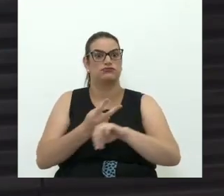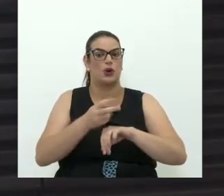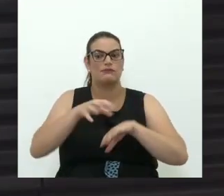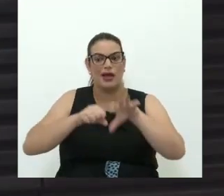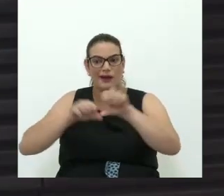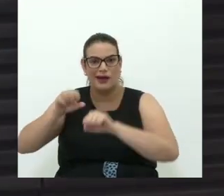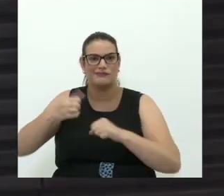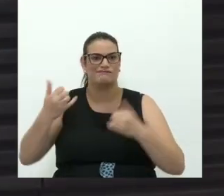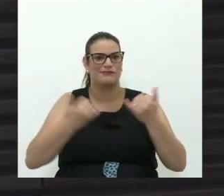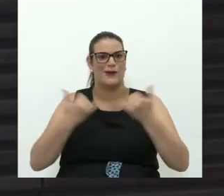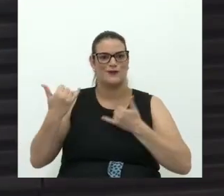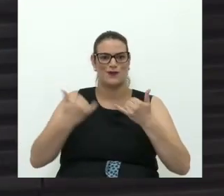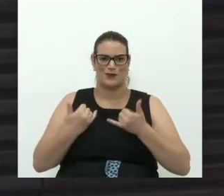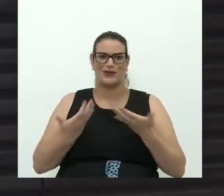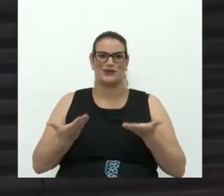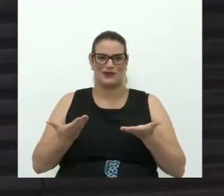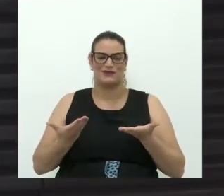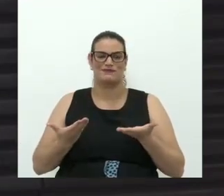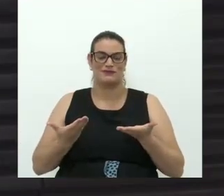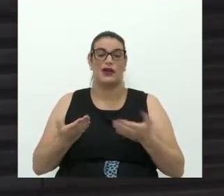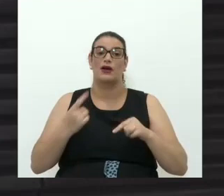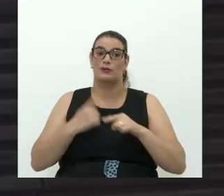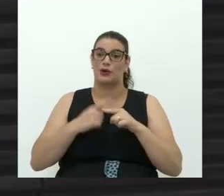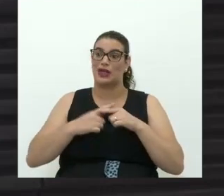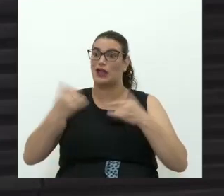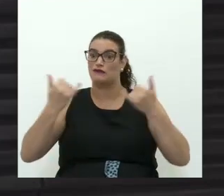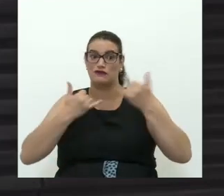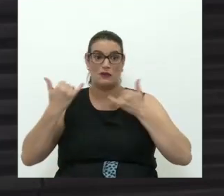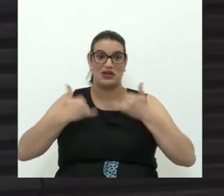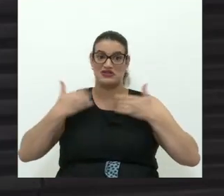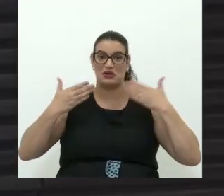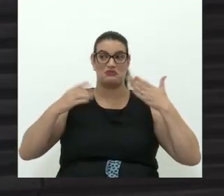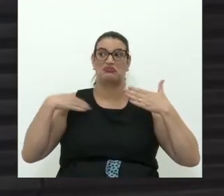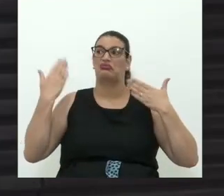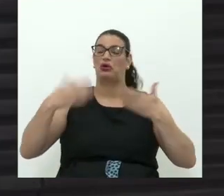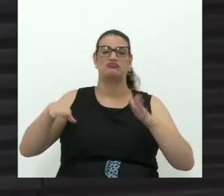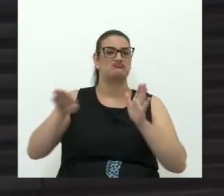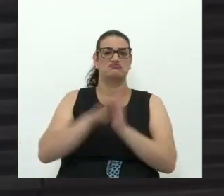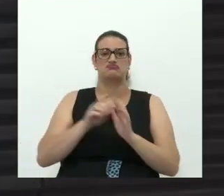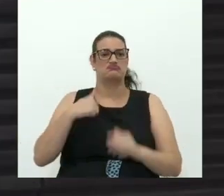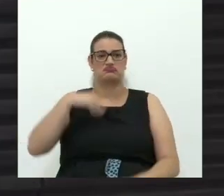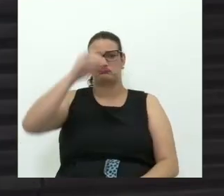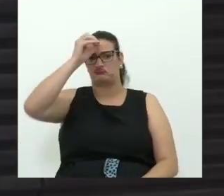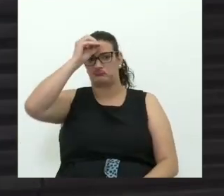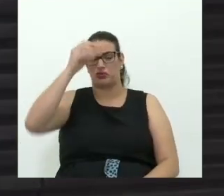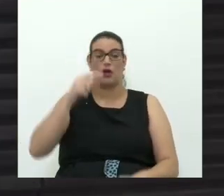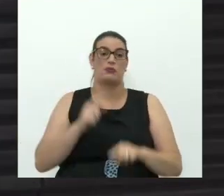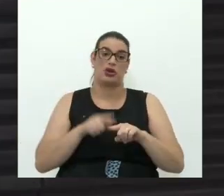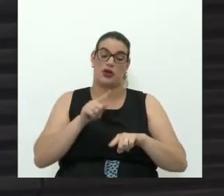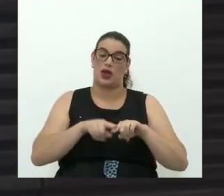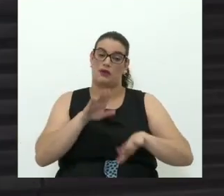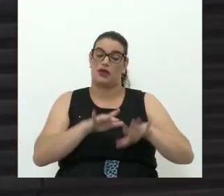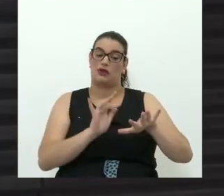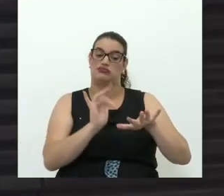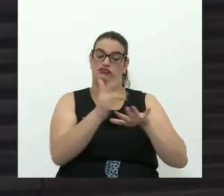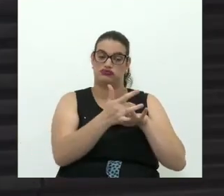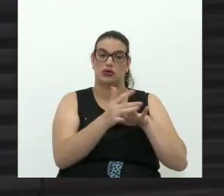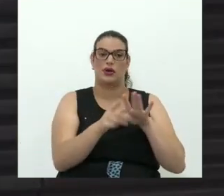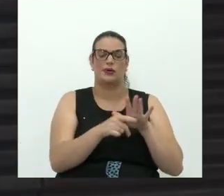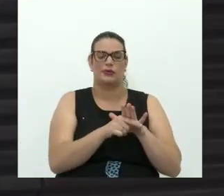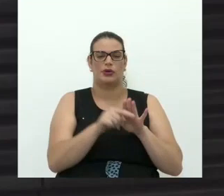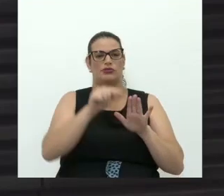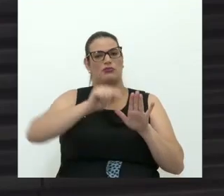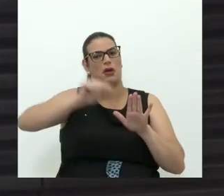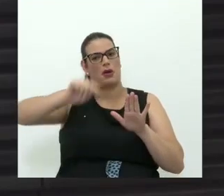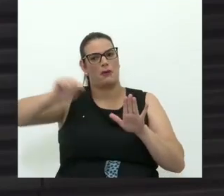informações as a informação às vezes não chega até nós seja porque o algoritmo da rede social aonde o candidato ou a